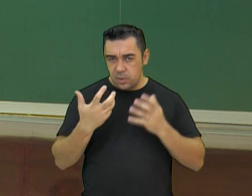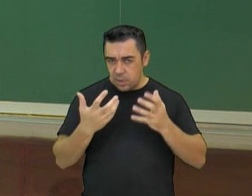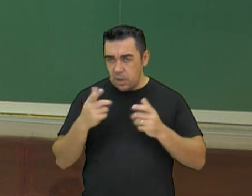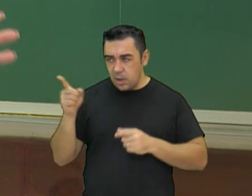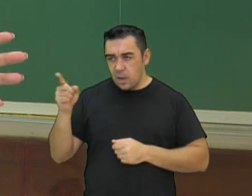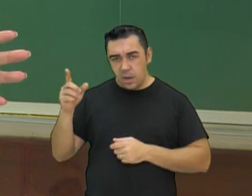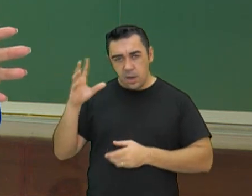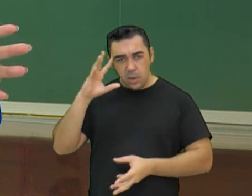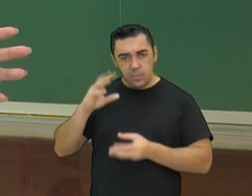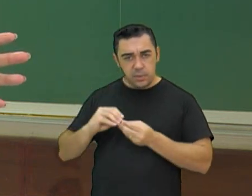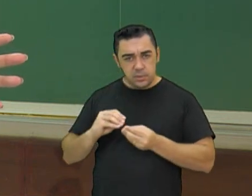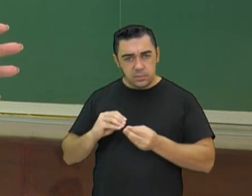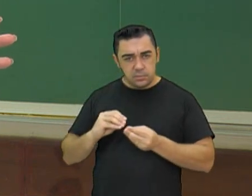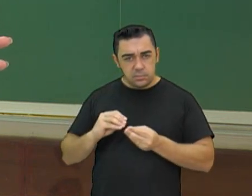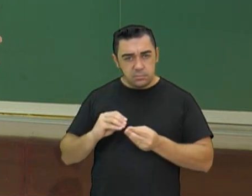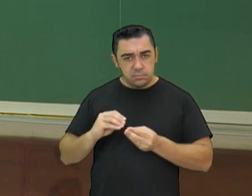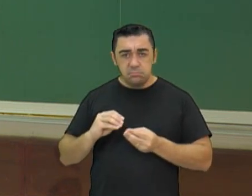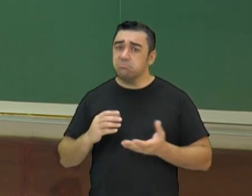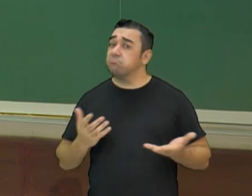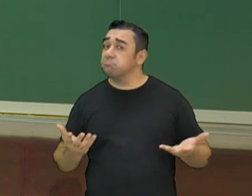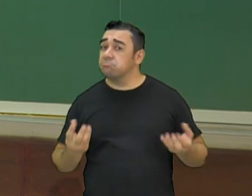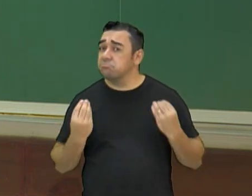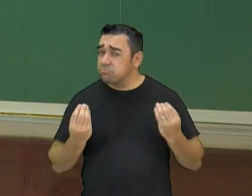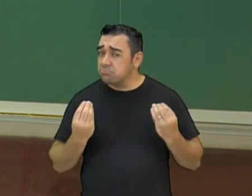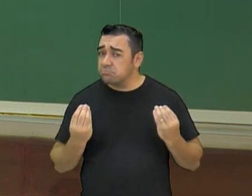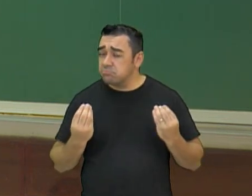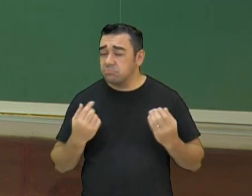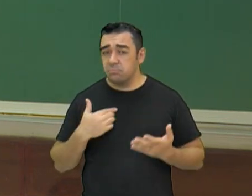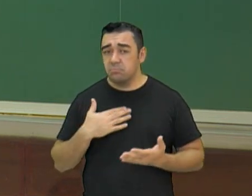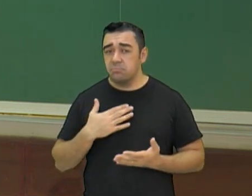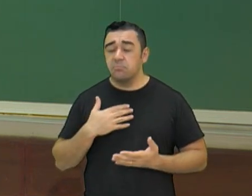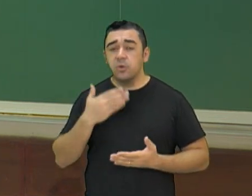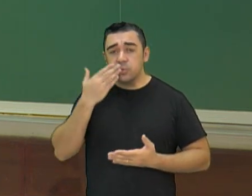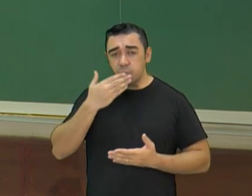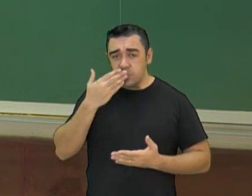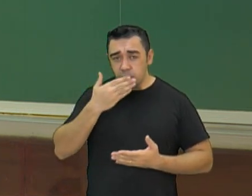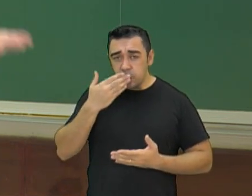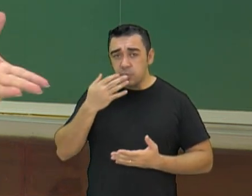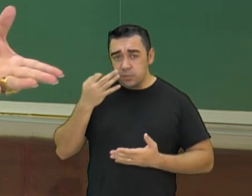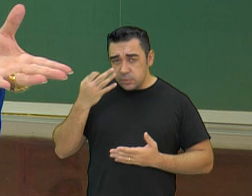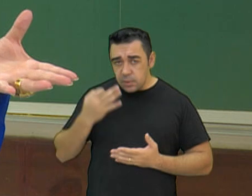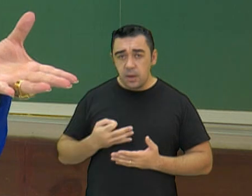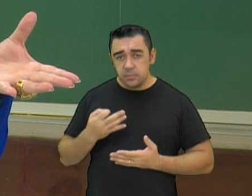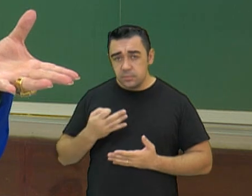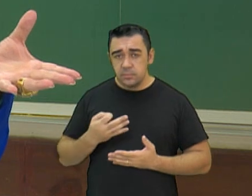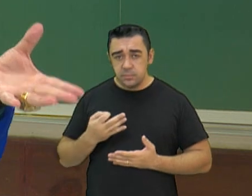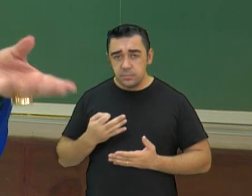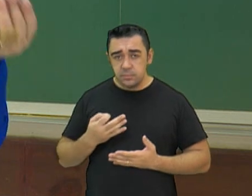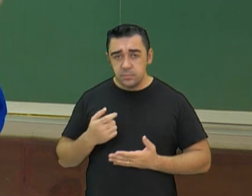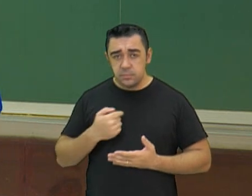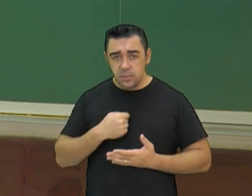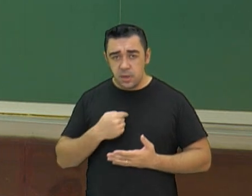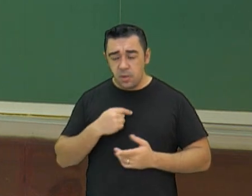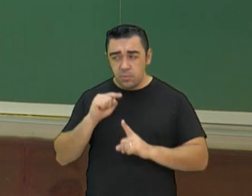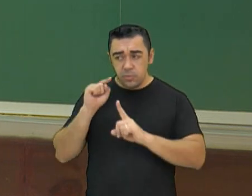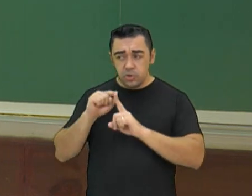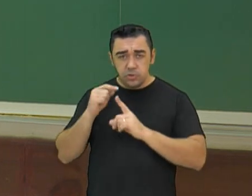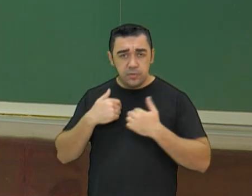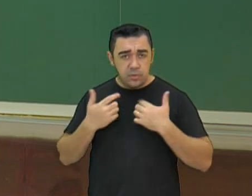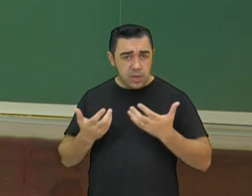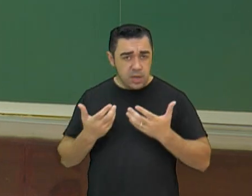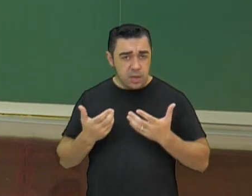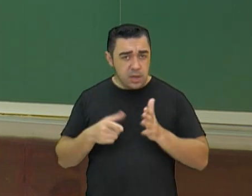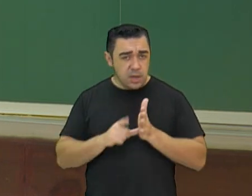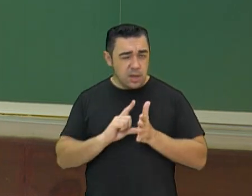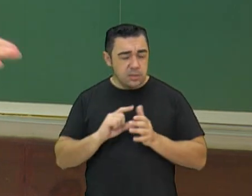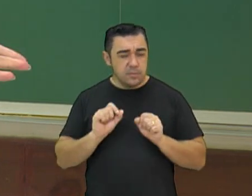ela compreendesse? Né? Será que a intencionalidade do meu discurso vai se cumprir da forma como eu objetivei, né,